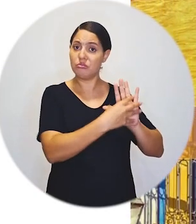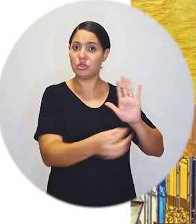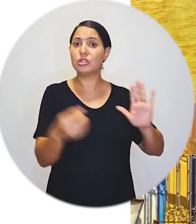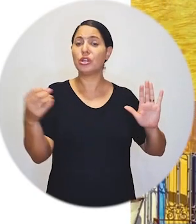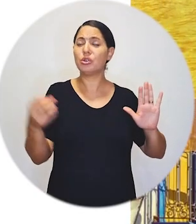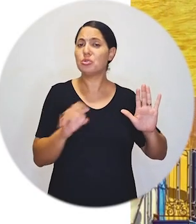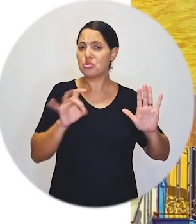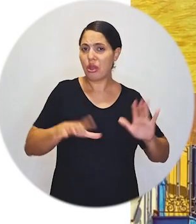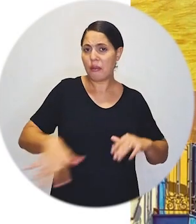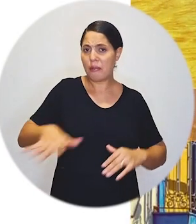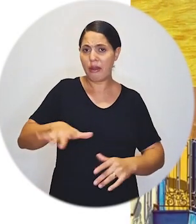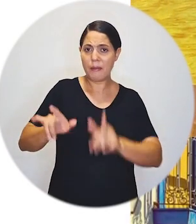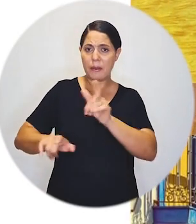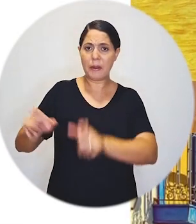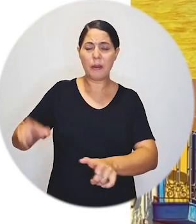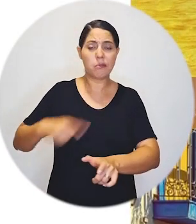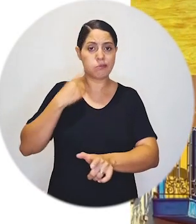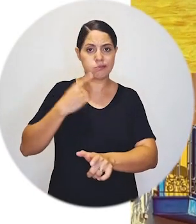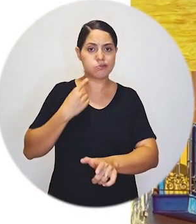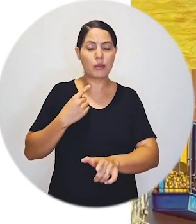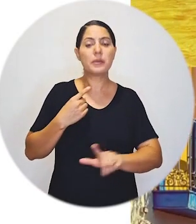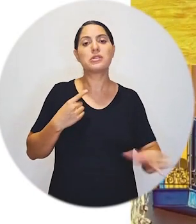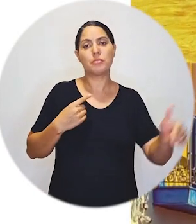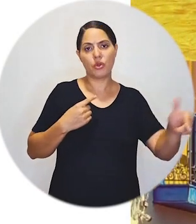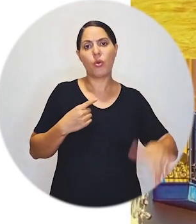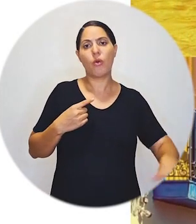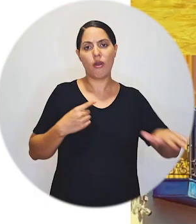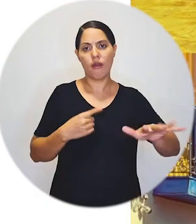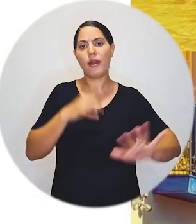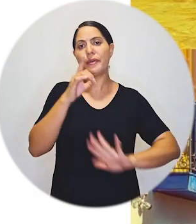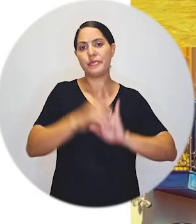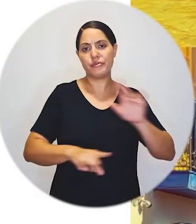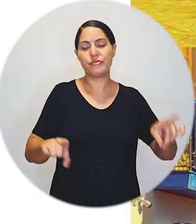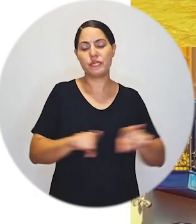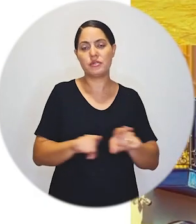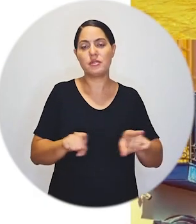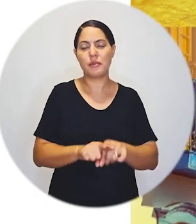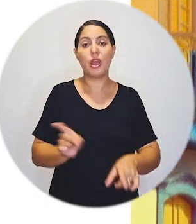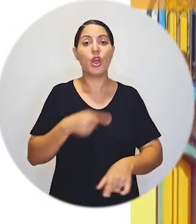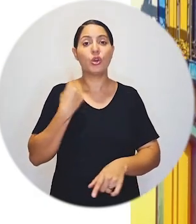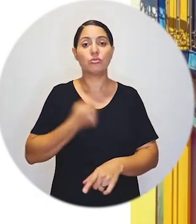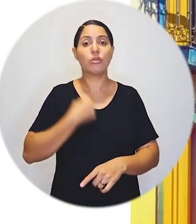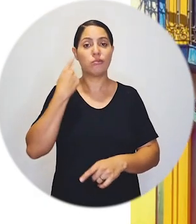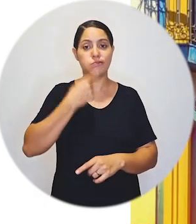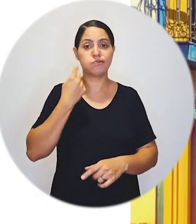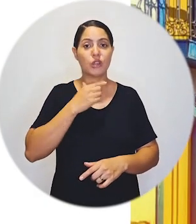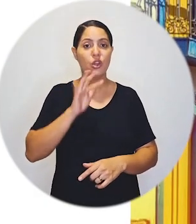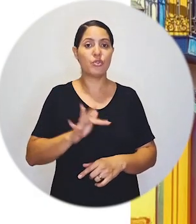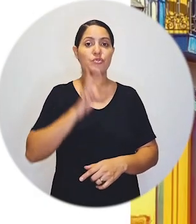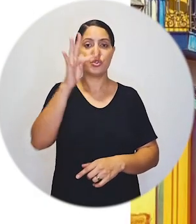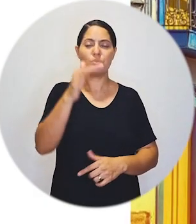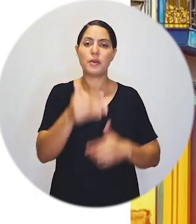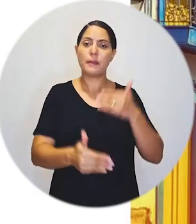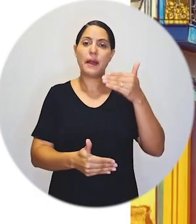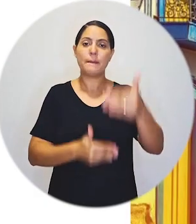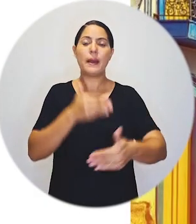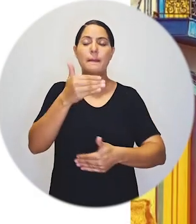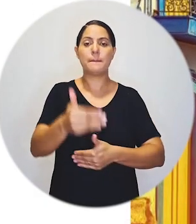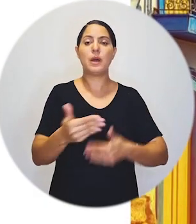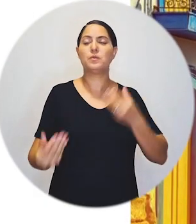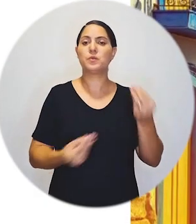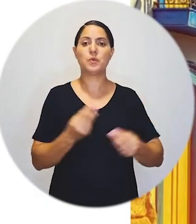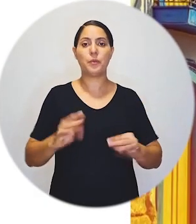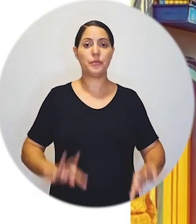modelo não apenas para advogados, mas também para outros operadores do direito. Estamos construindo o futuro da advocacia,